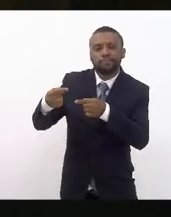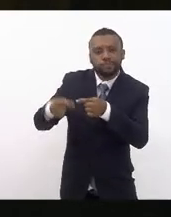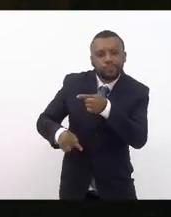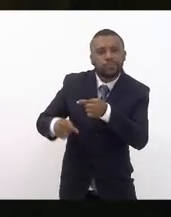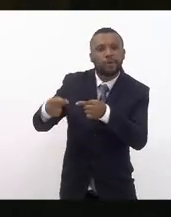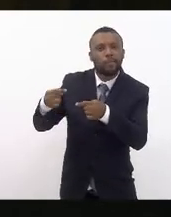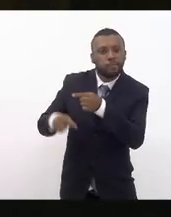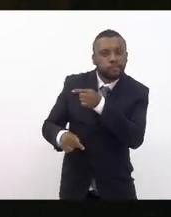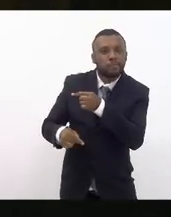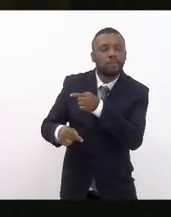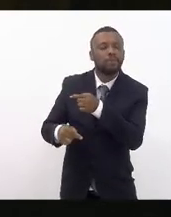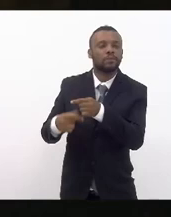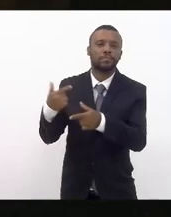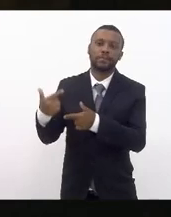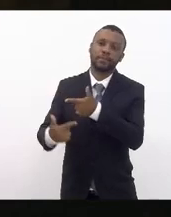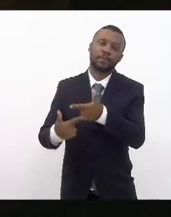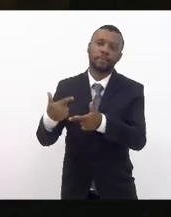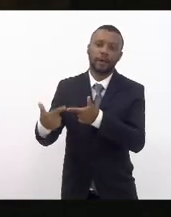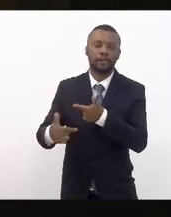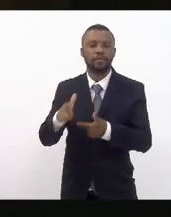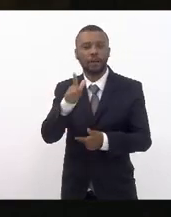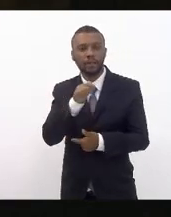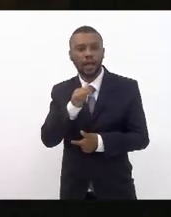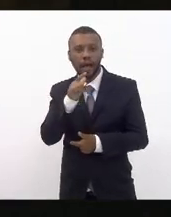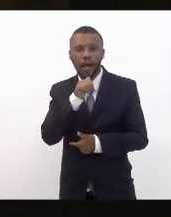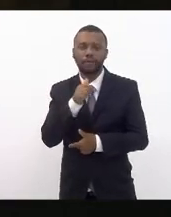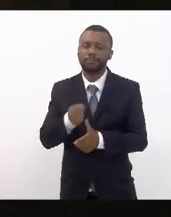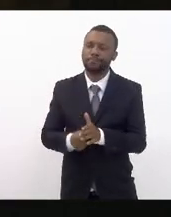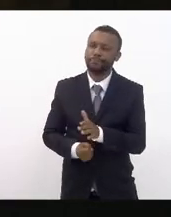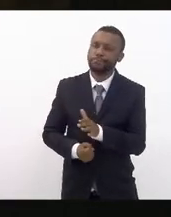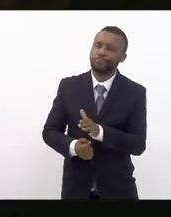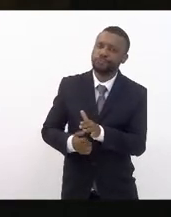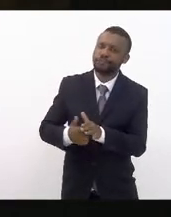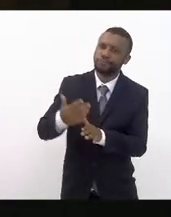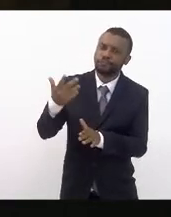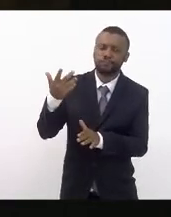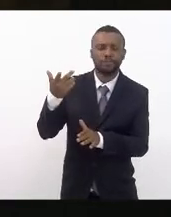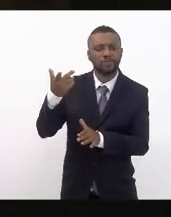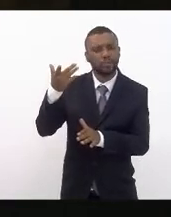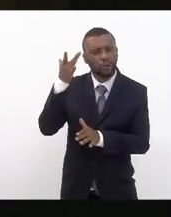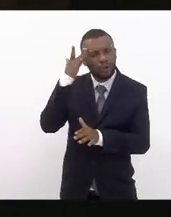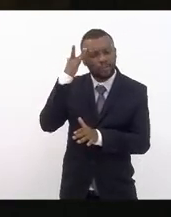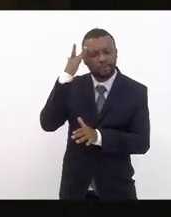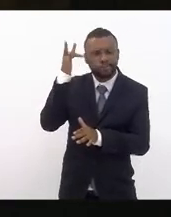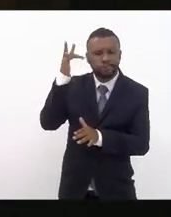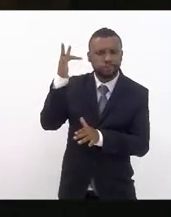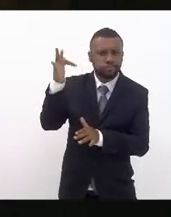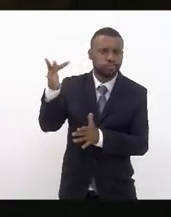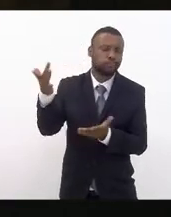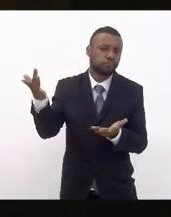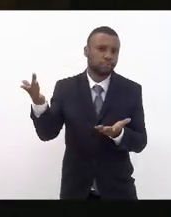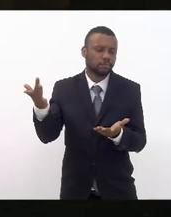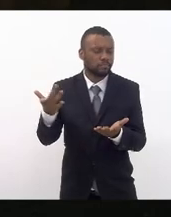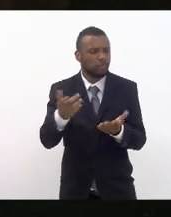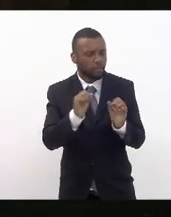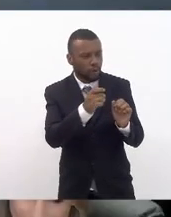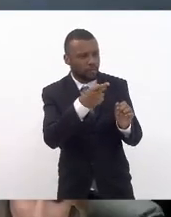de abastecimento, muitas vezes por dia, por dias. Pois não, deputado Dino?